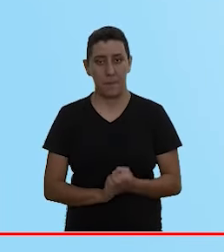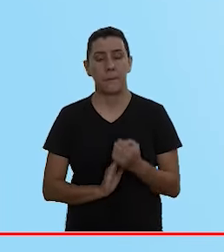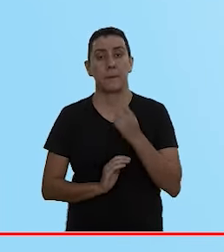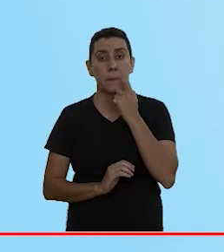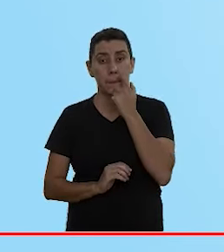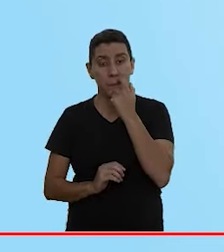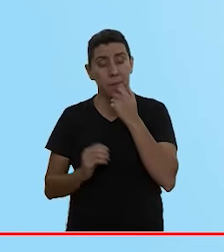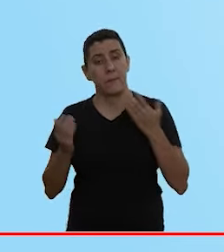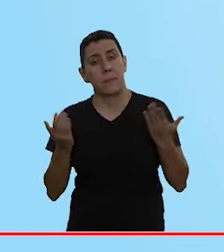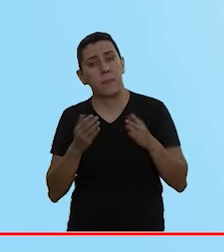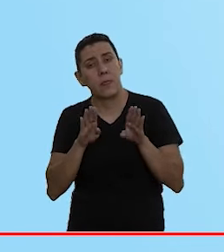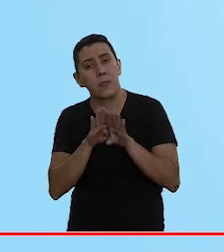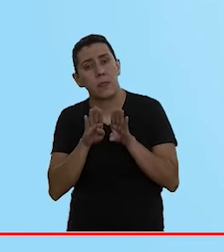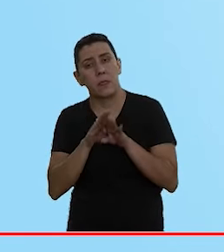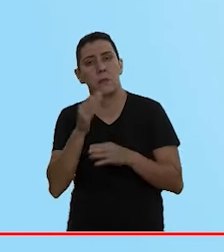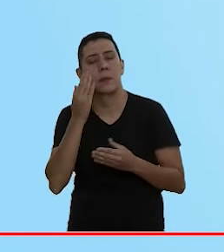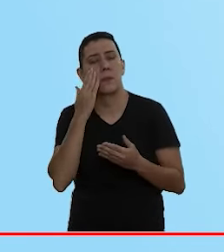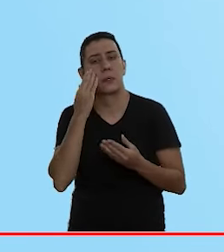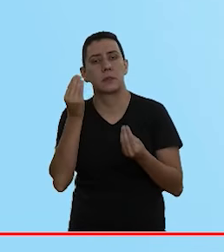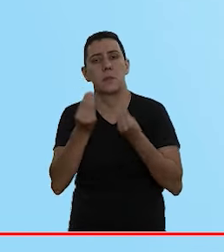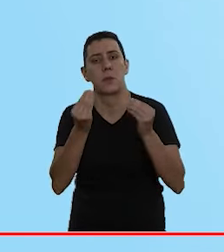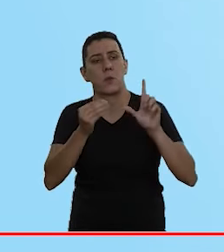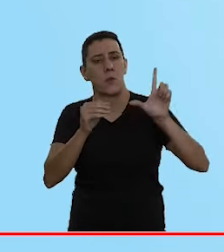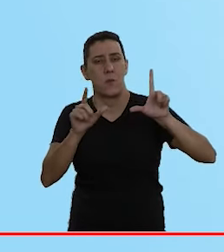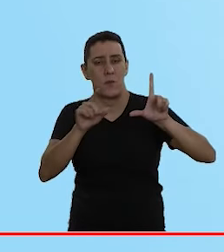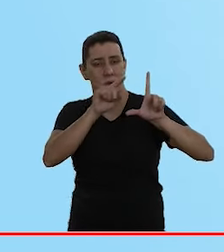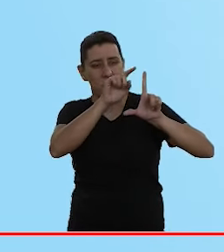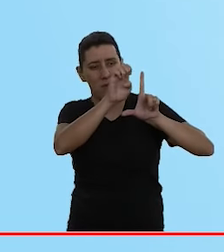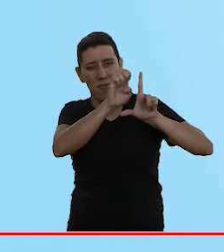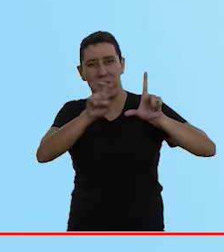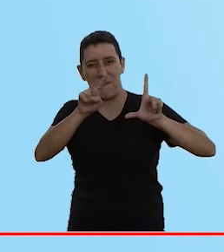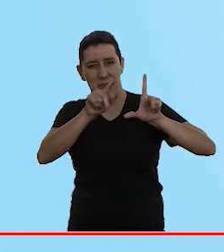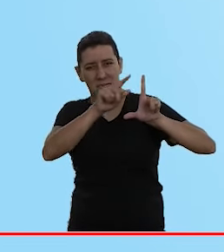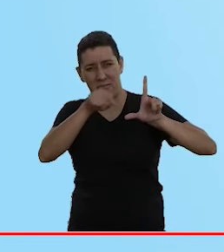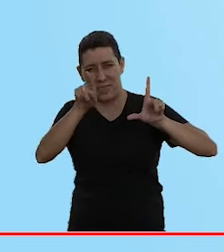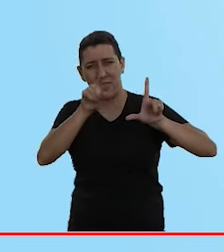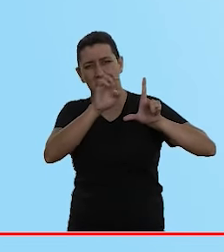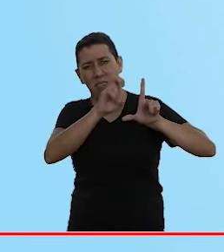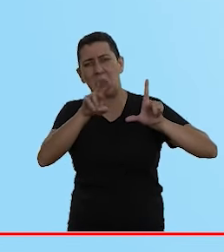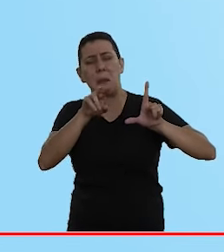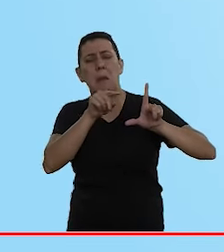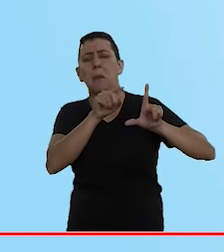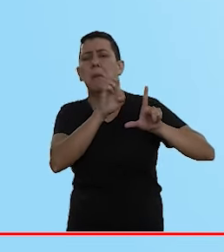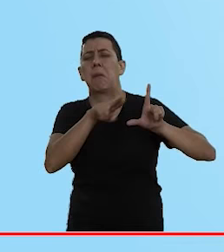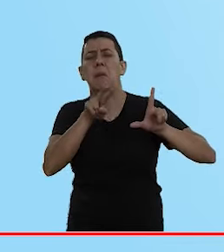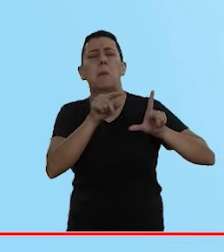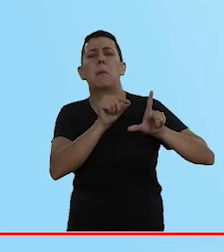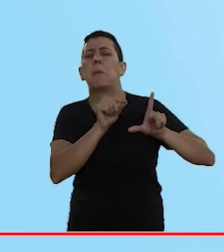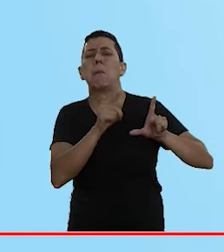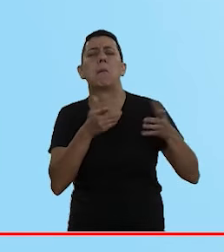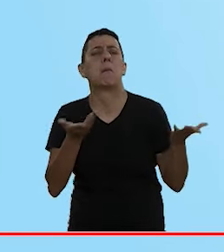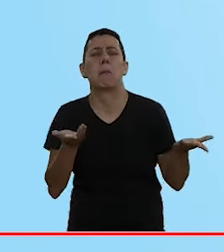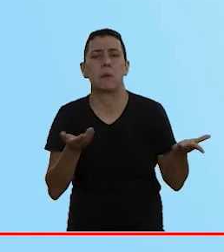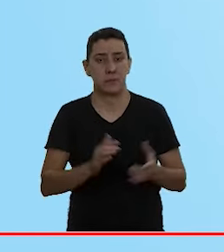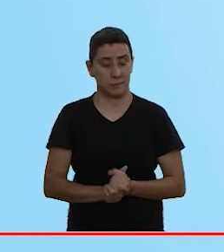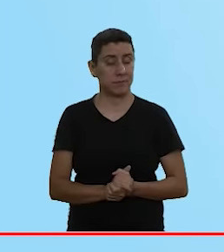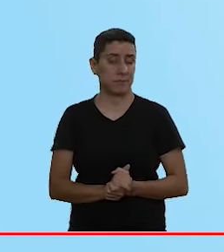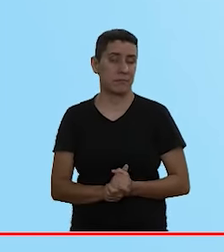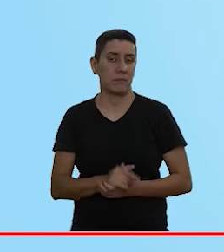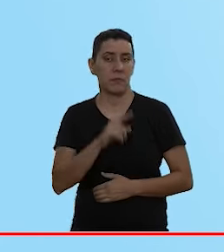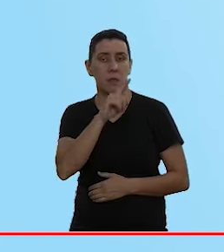E falando um pouco sobre a curva EV, né, como eu mencionei, basicamente o que é a curva EV? É uma curva característica dos